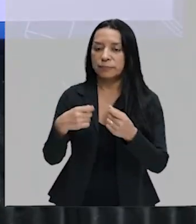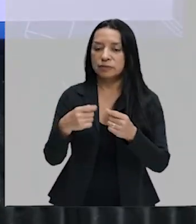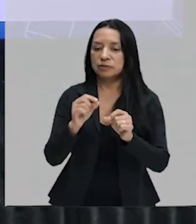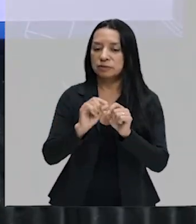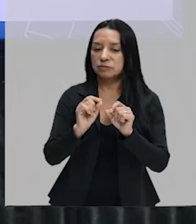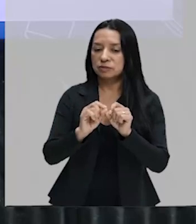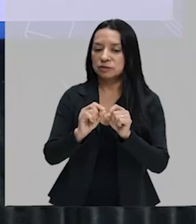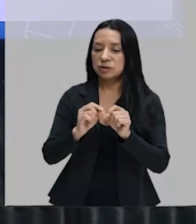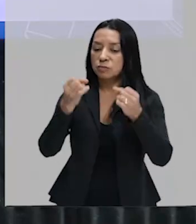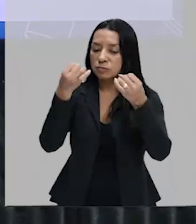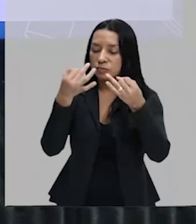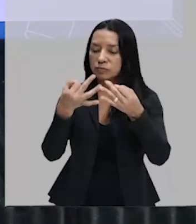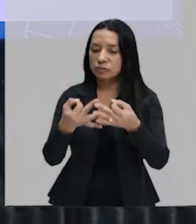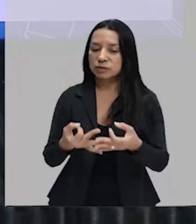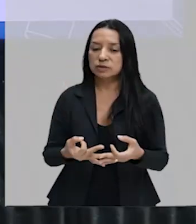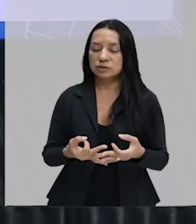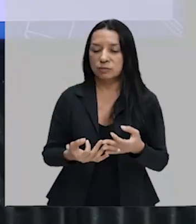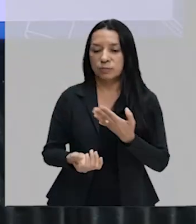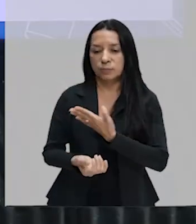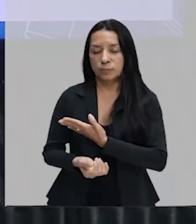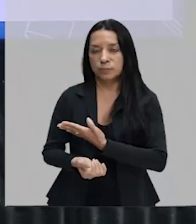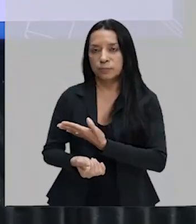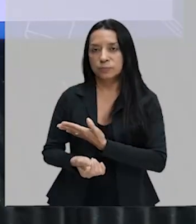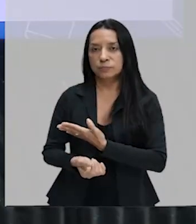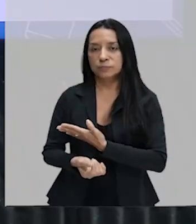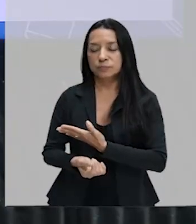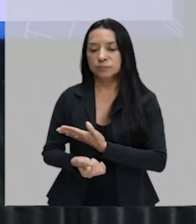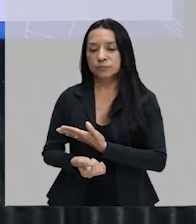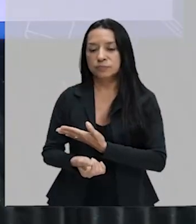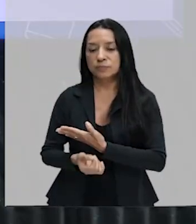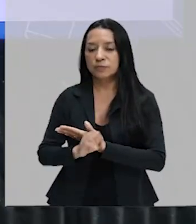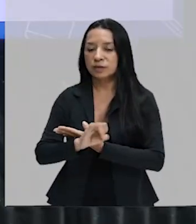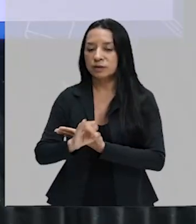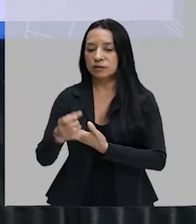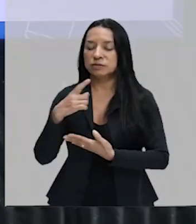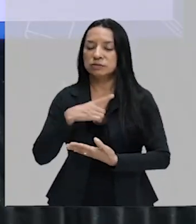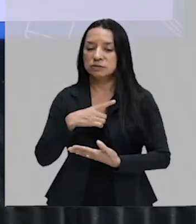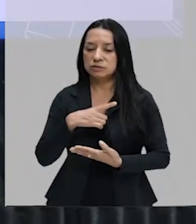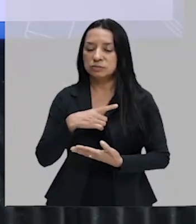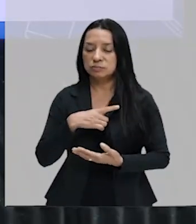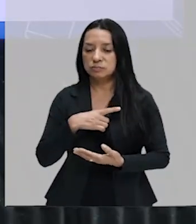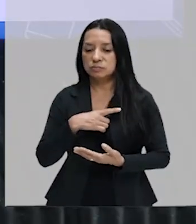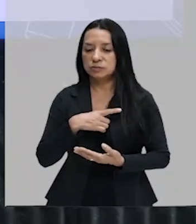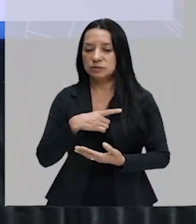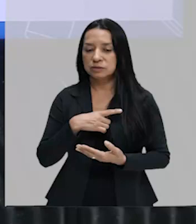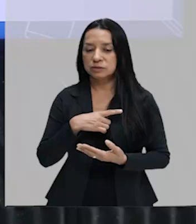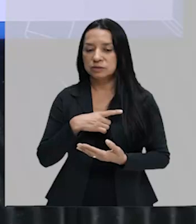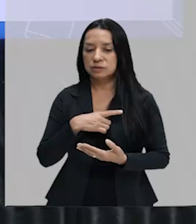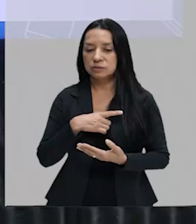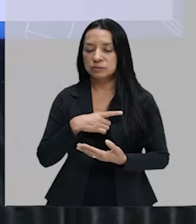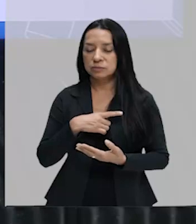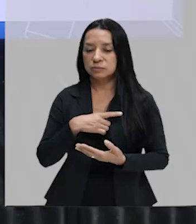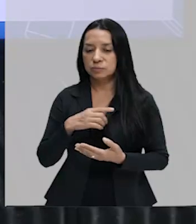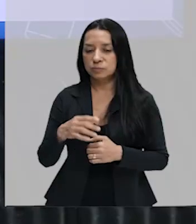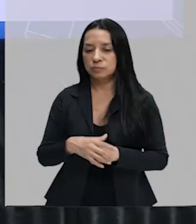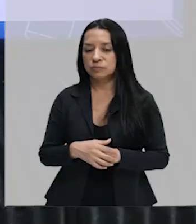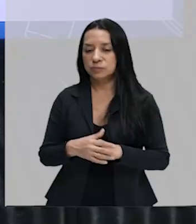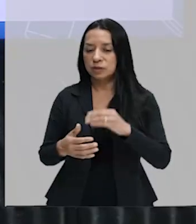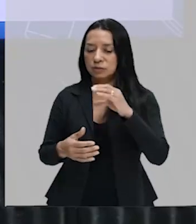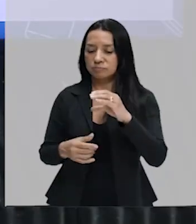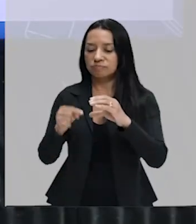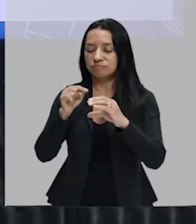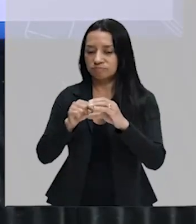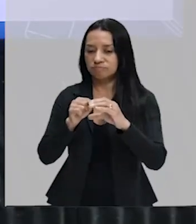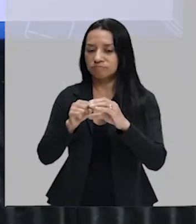uma consideração. Para esse caso aqui, se estivesse está contido,